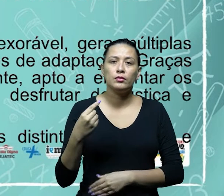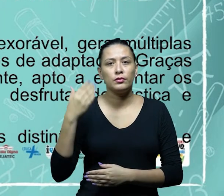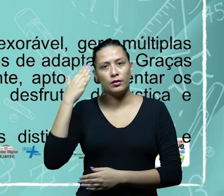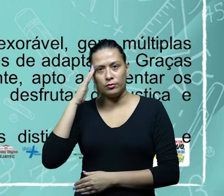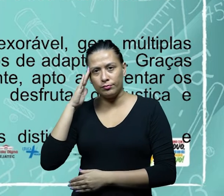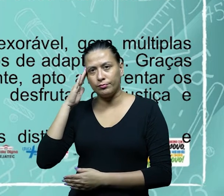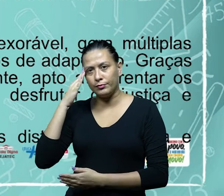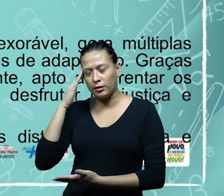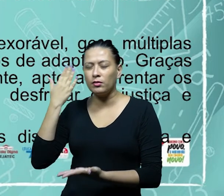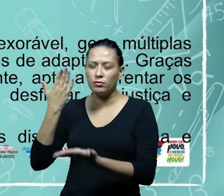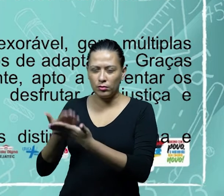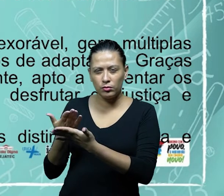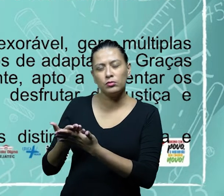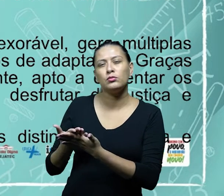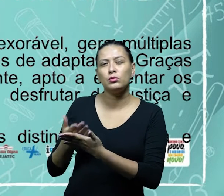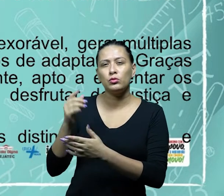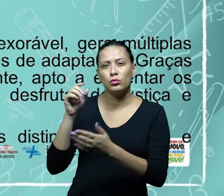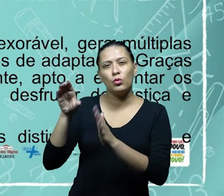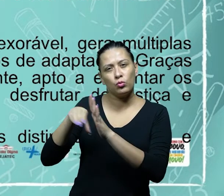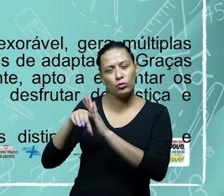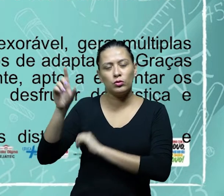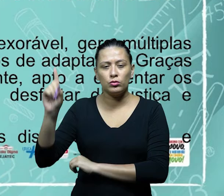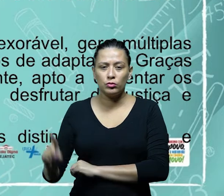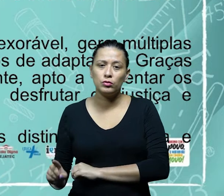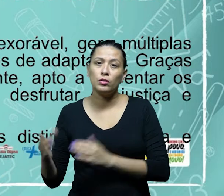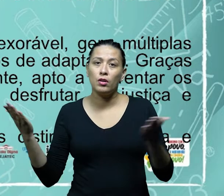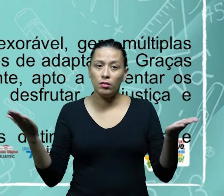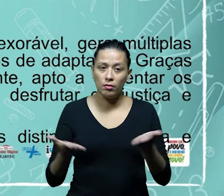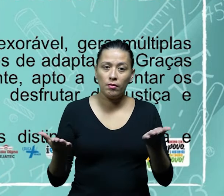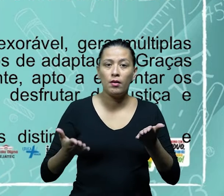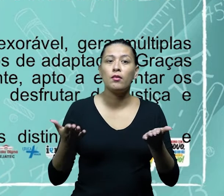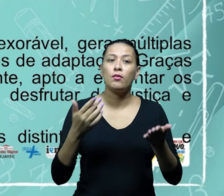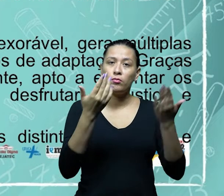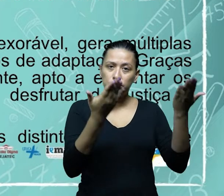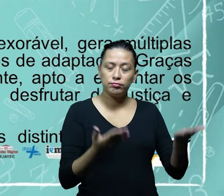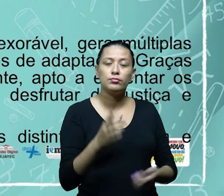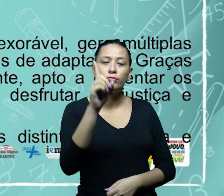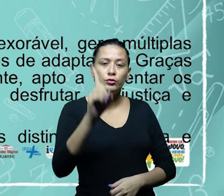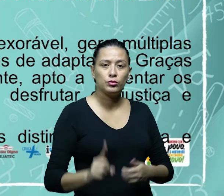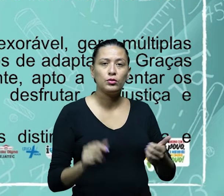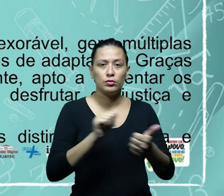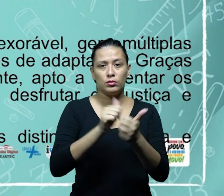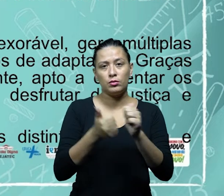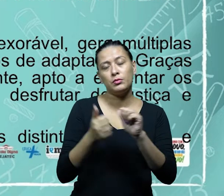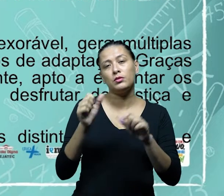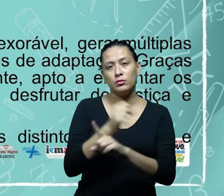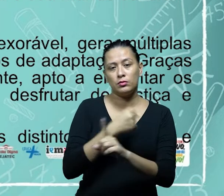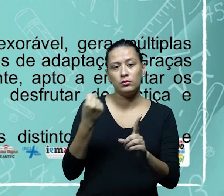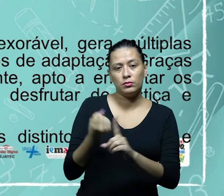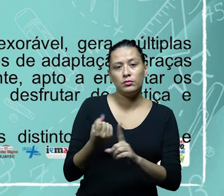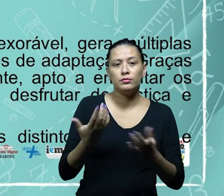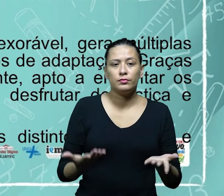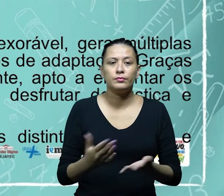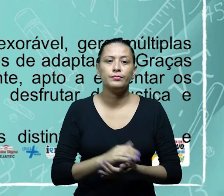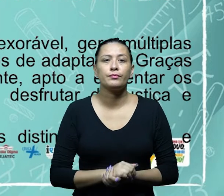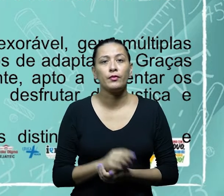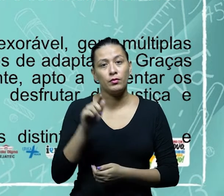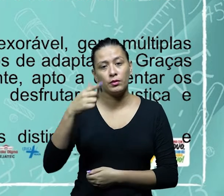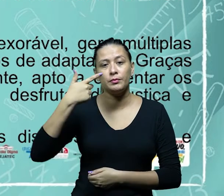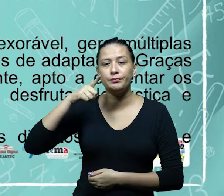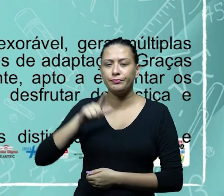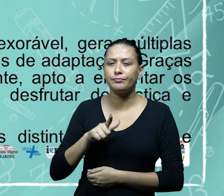aula já definimos o que de fato é o direito então vamos falar né do direito como um processo de adaptação social